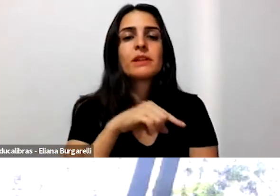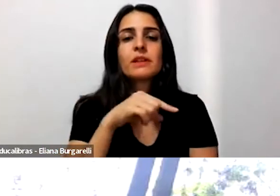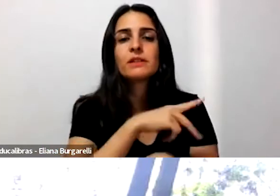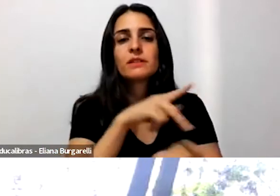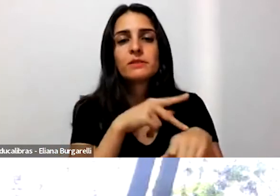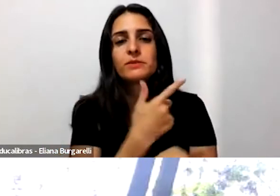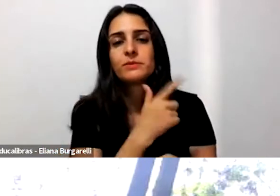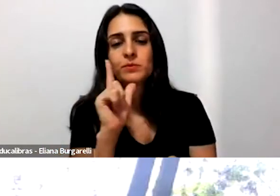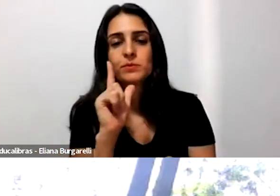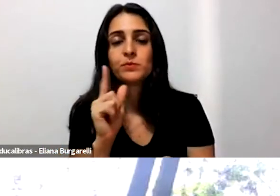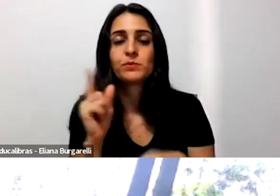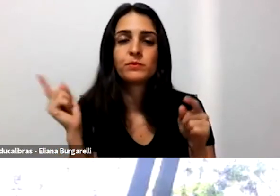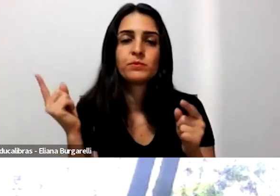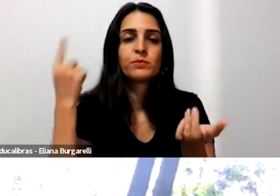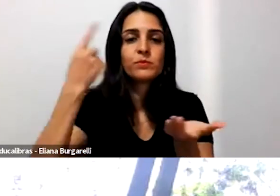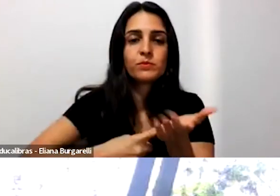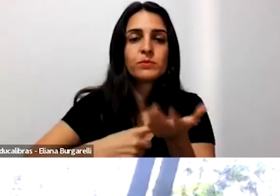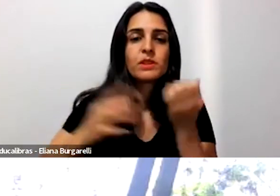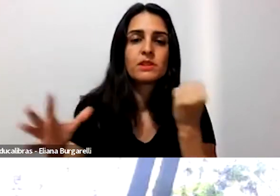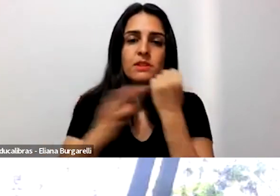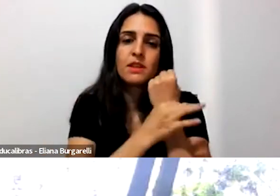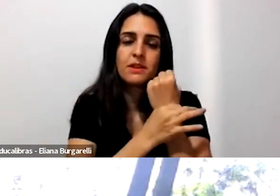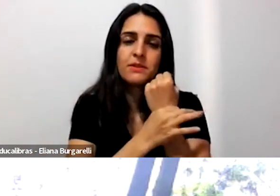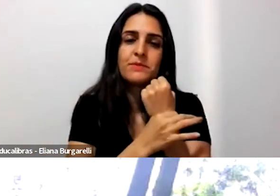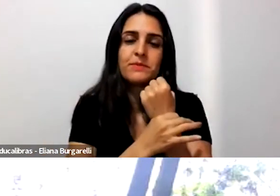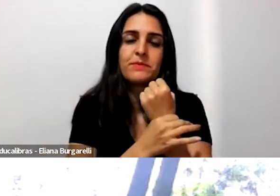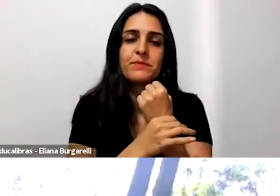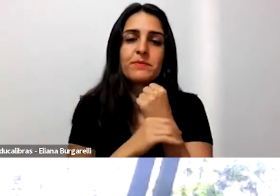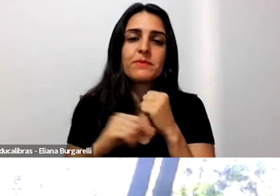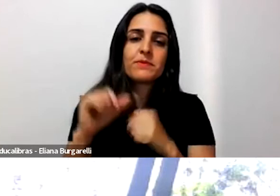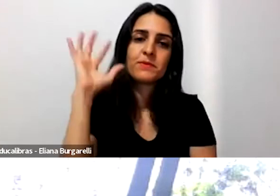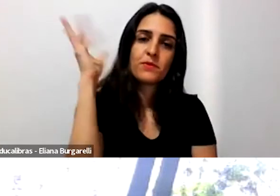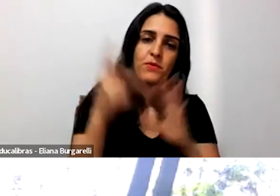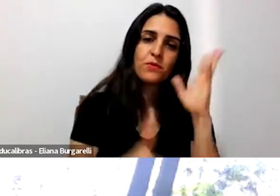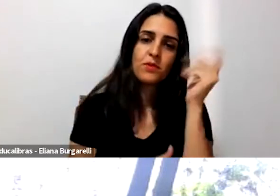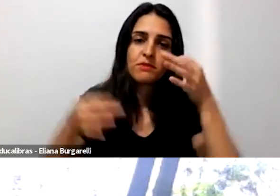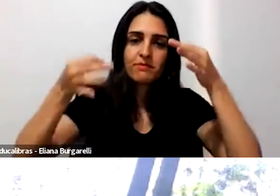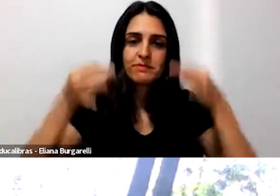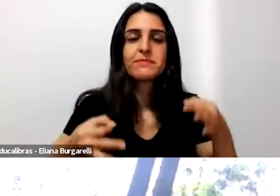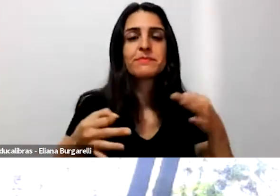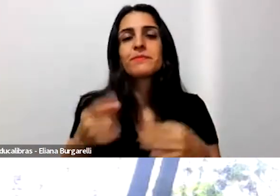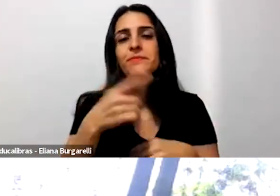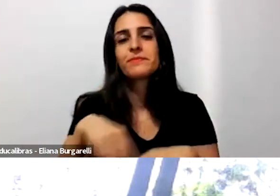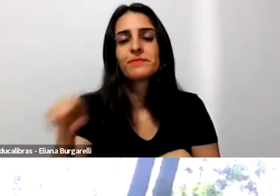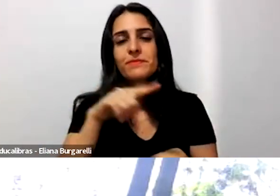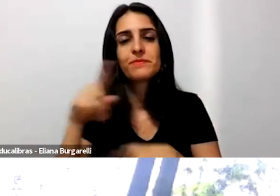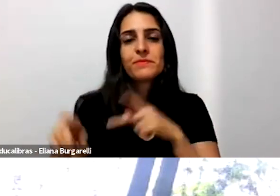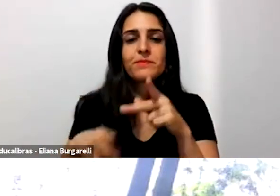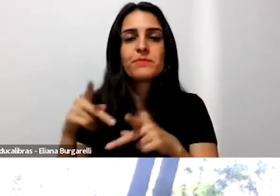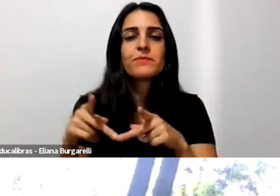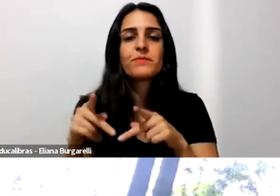haja sensibilidade dos políticos franceses para encontrar o momento certo de firmar